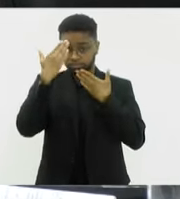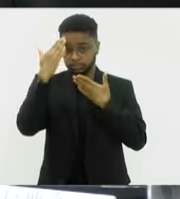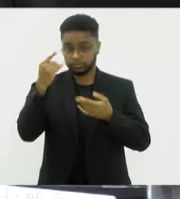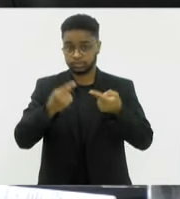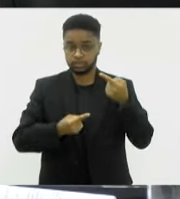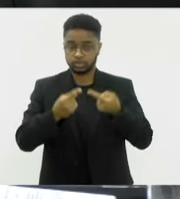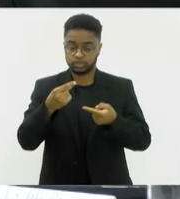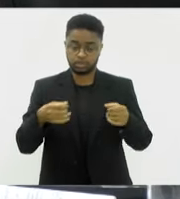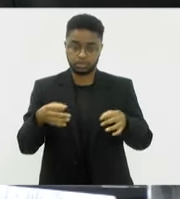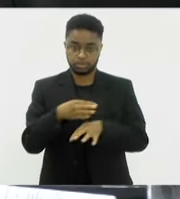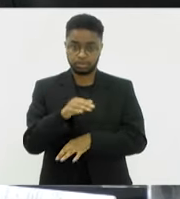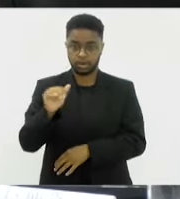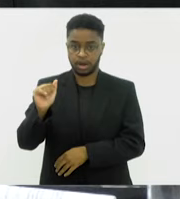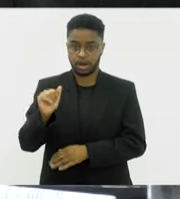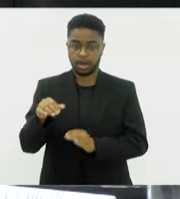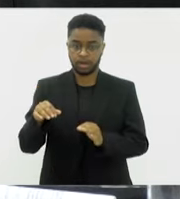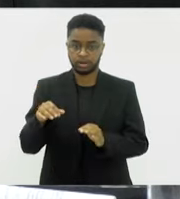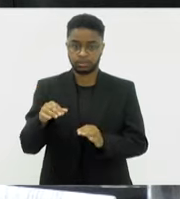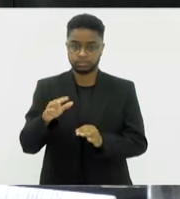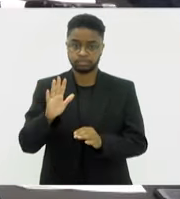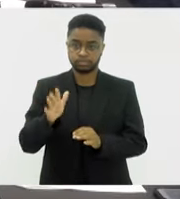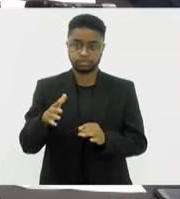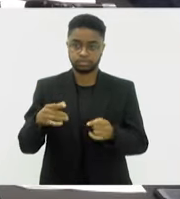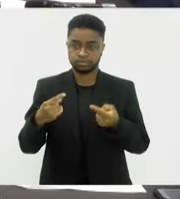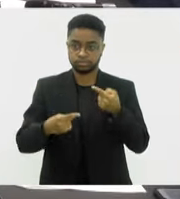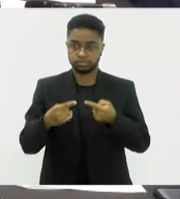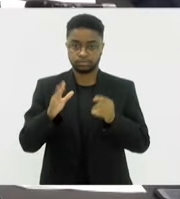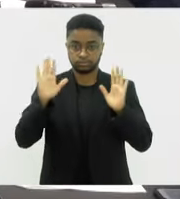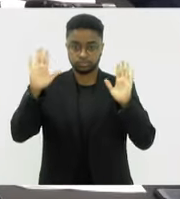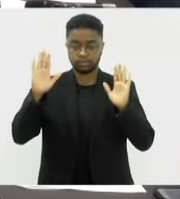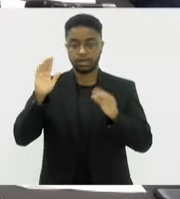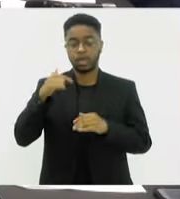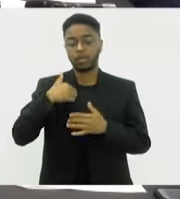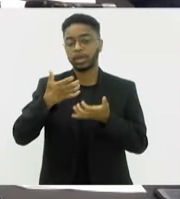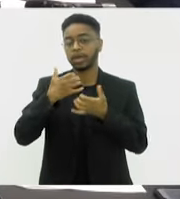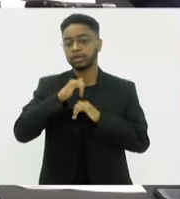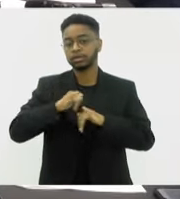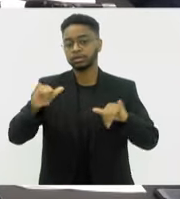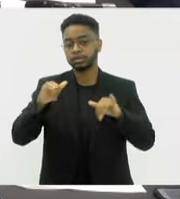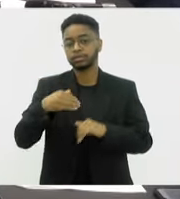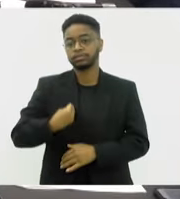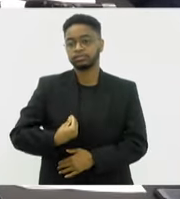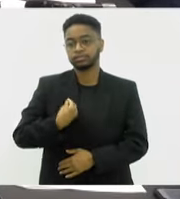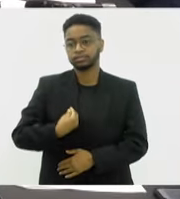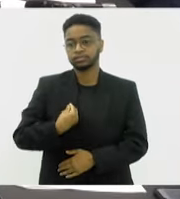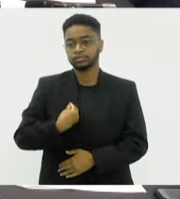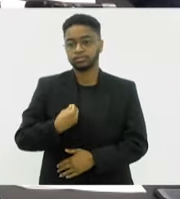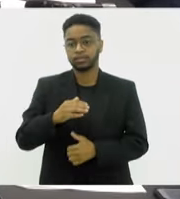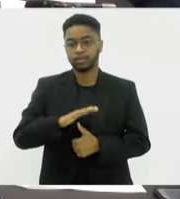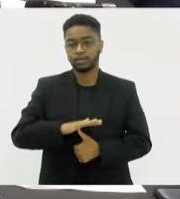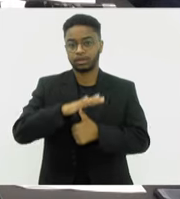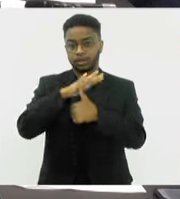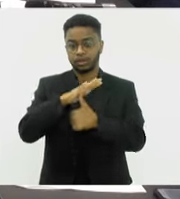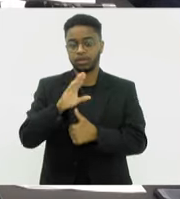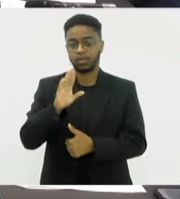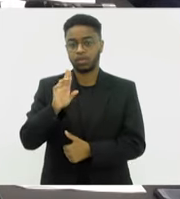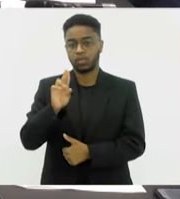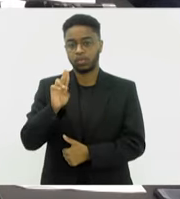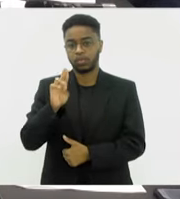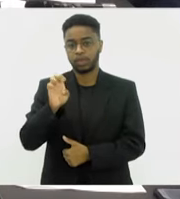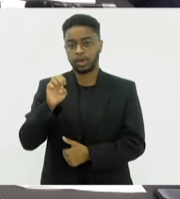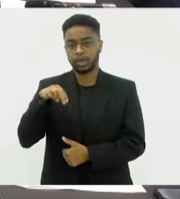discussão, superado o item A da pauta. Presidente, questão de ordem. Deputada Élica. Queria anunciar a presença da reitora da UENF,